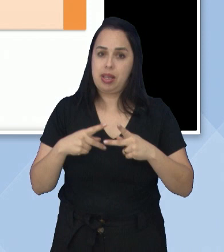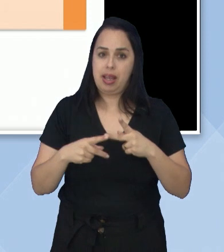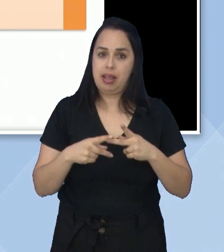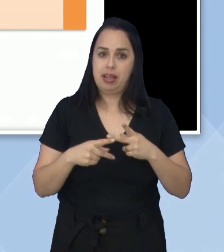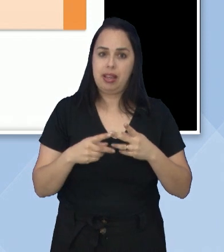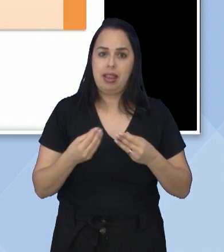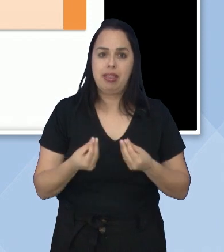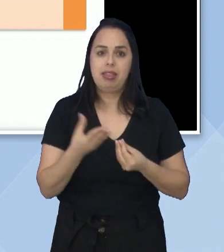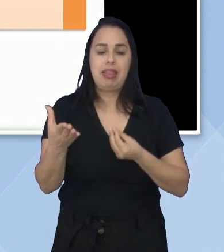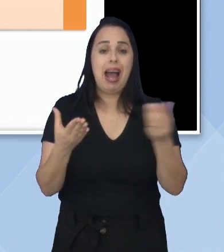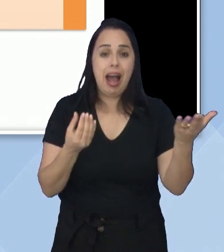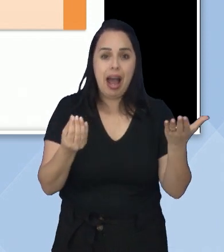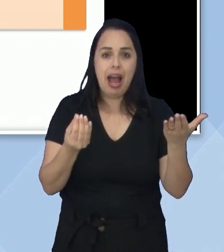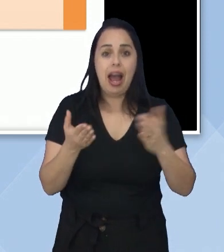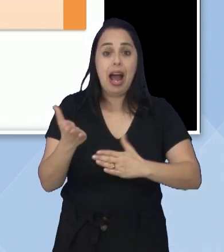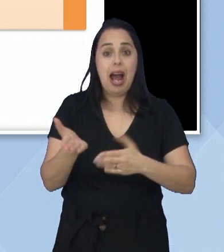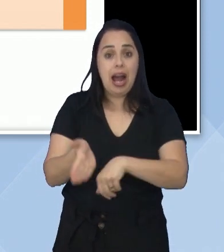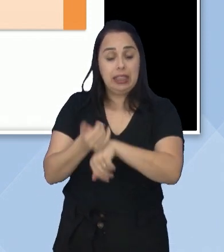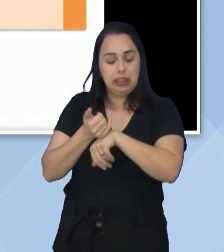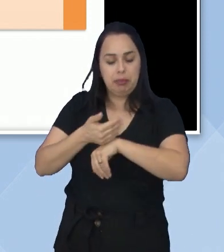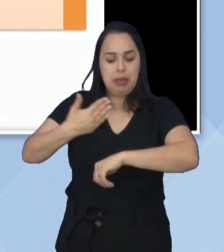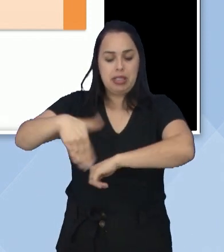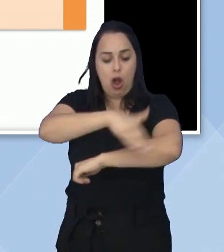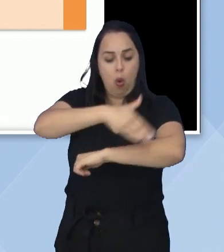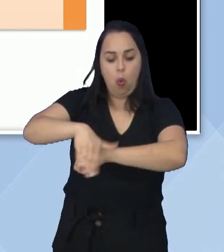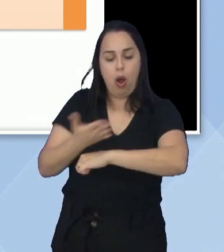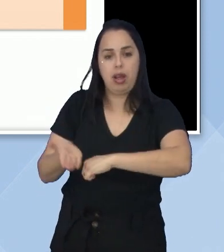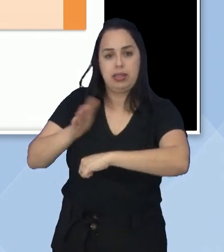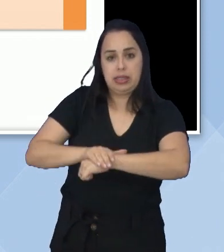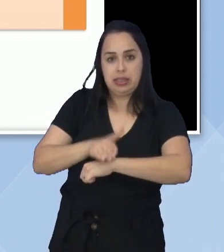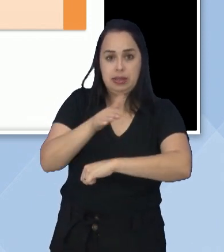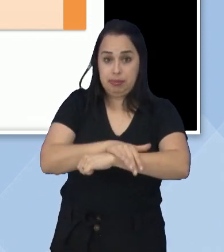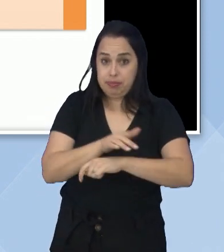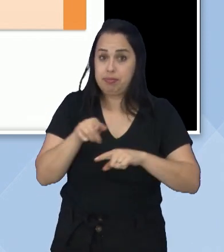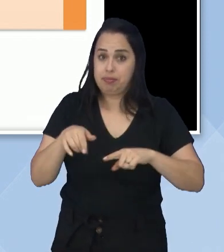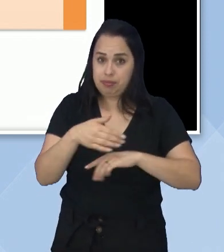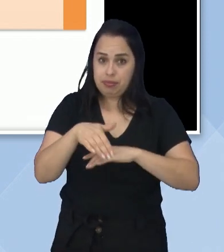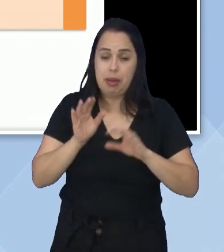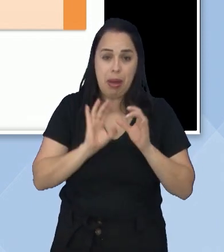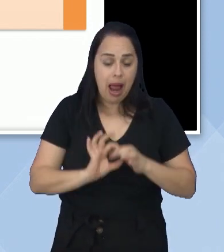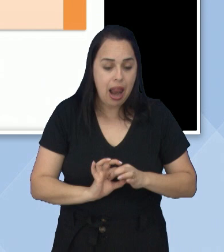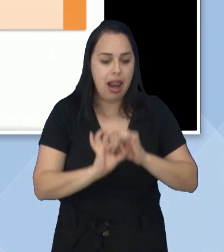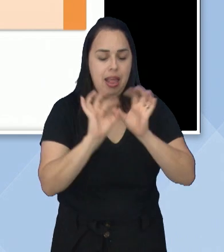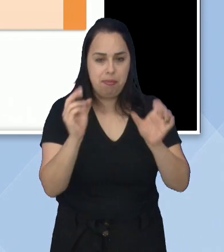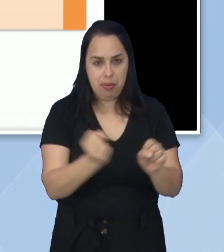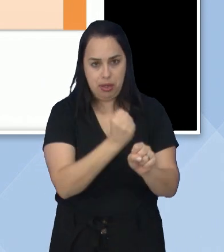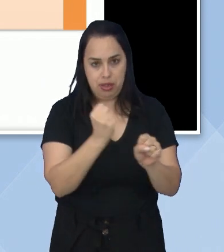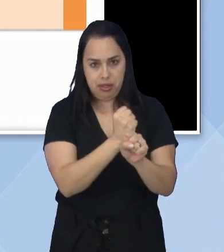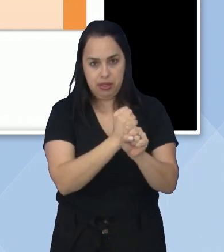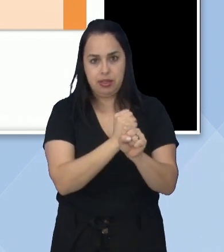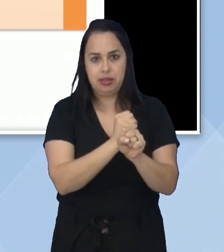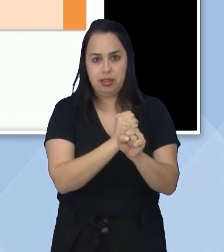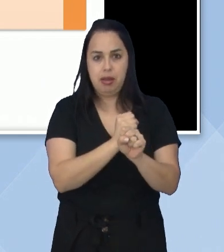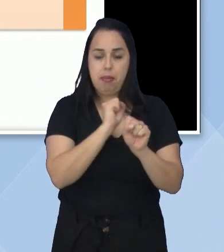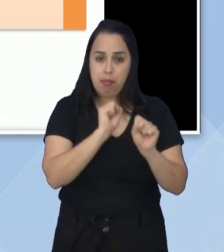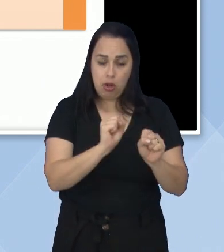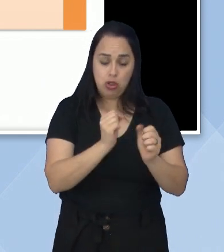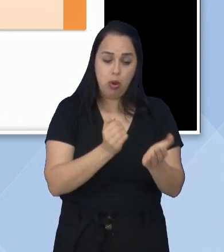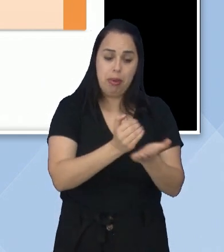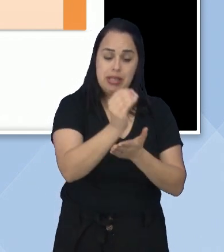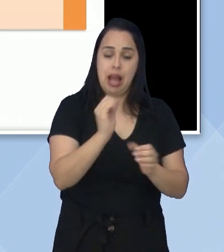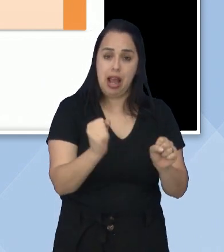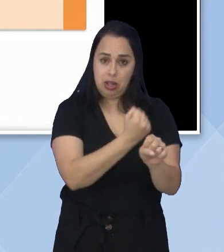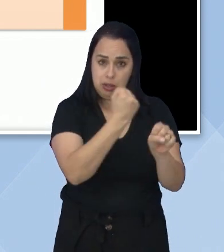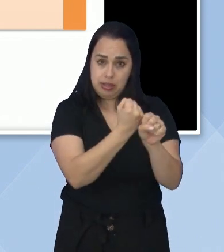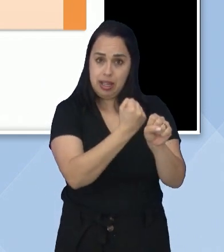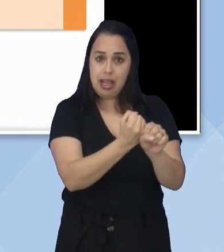ser entregue se não estiver assaltada via o que nós estamos falando é que a liberação pra Construção pode se dar antes do asfalto tá pronto é uma forma